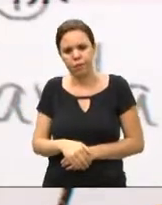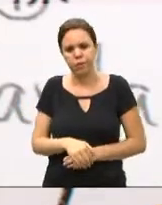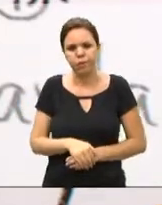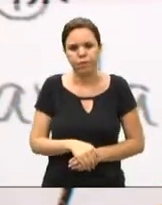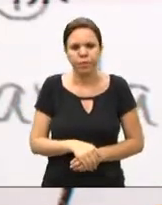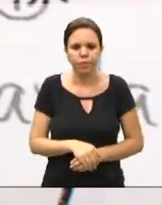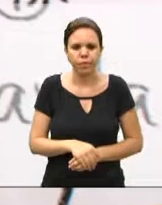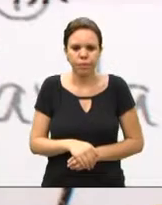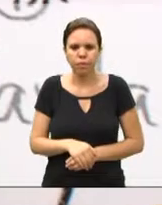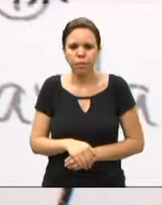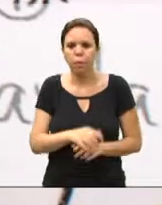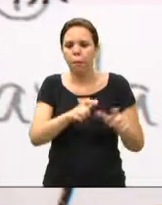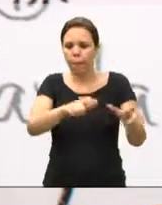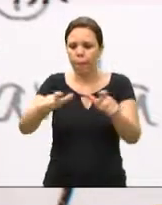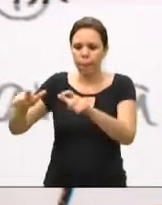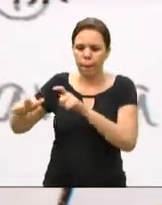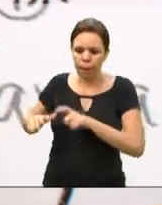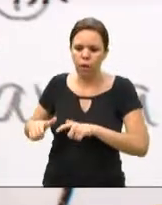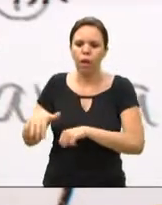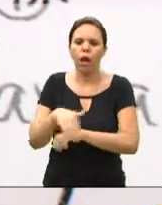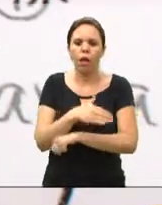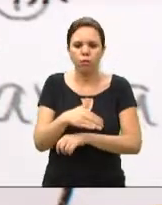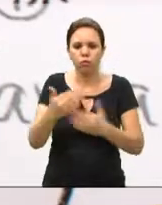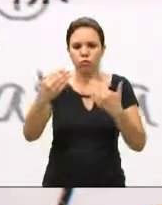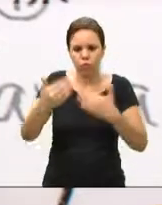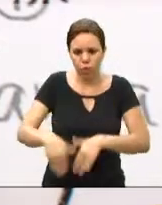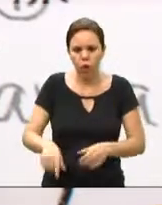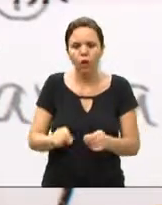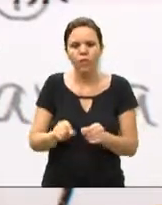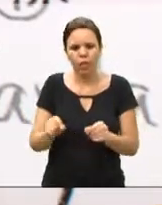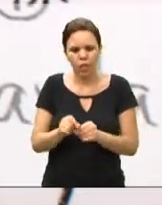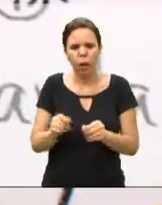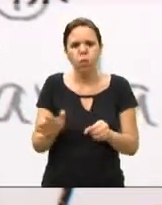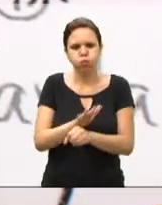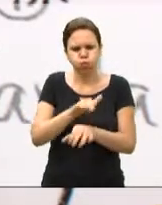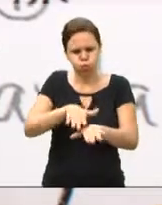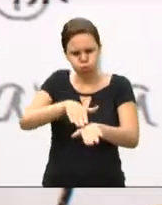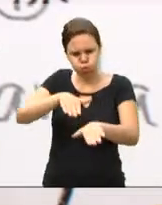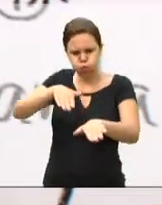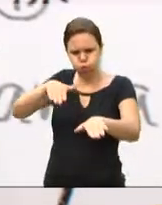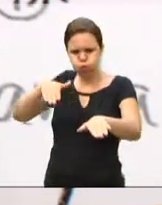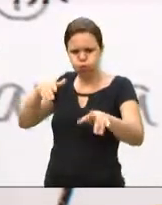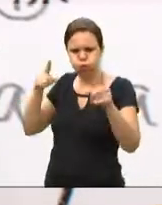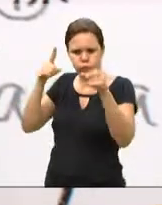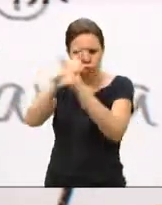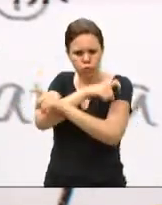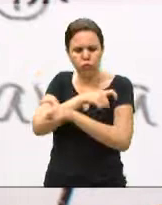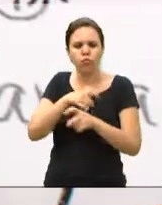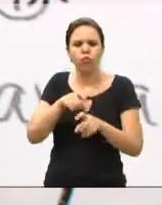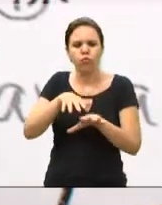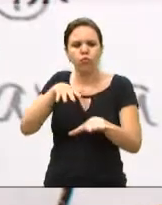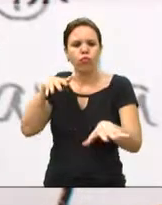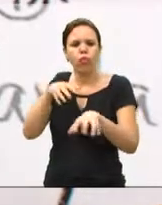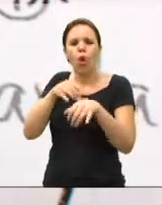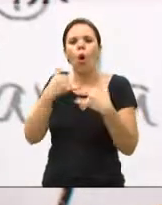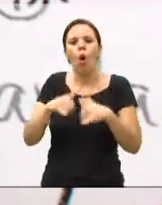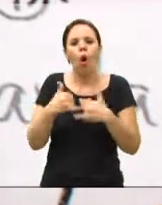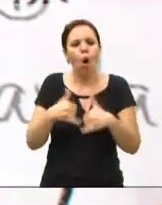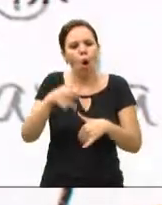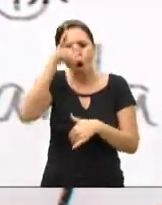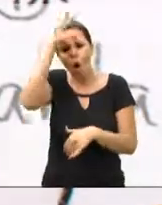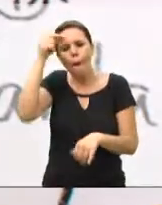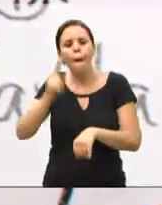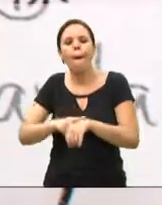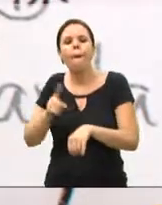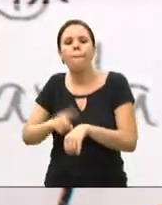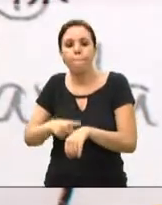porque geralmente os locais de prova costumam ficar lotados, então o trânsito fica complicado. Se eu vou utilizar transporte público para ir, então eu tenho que pensar nos